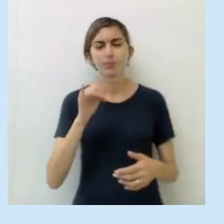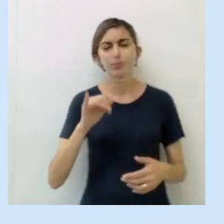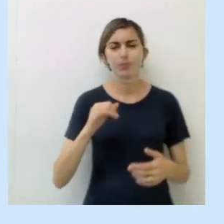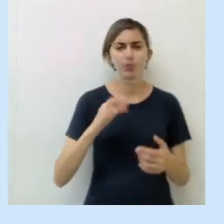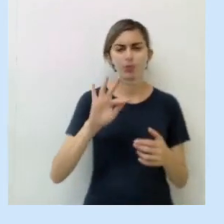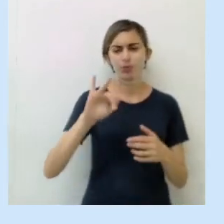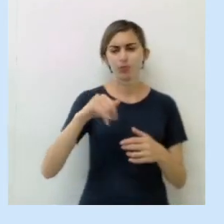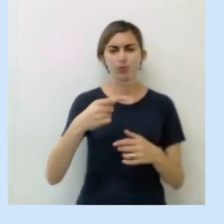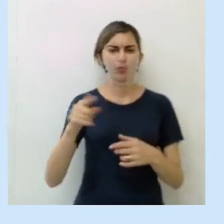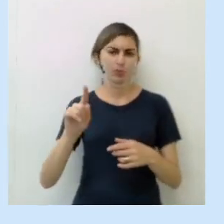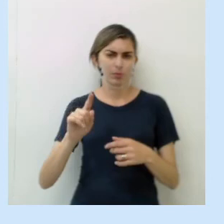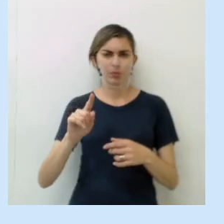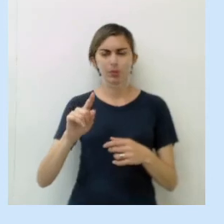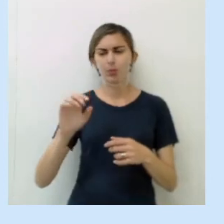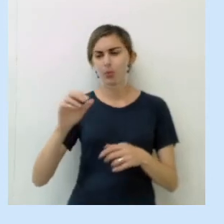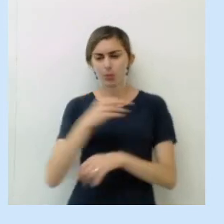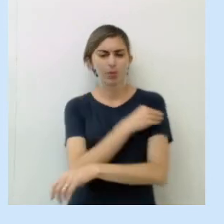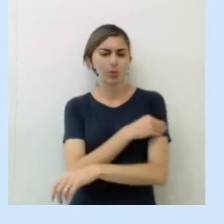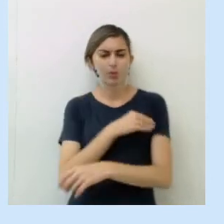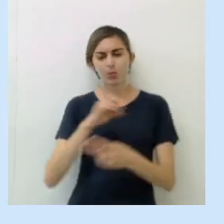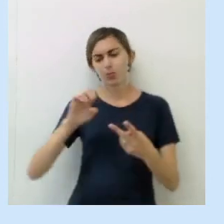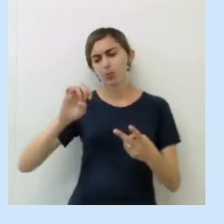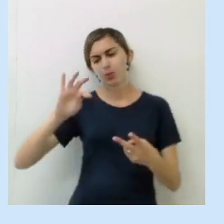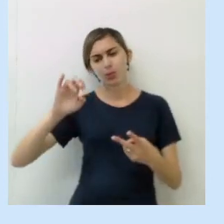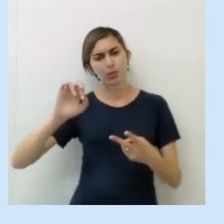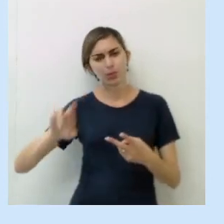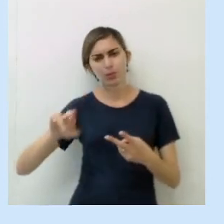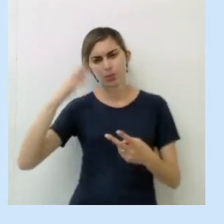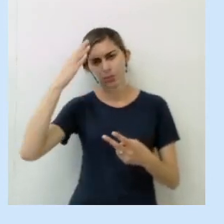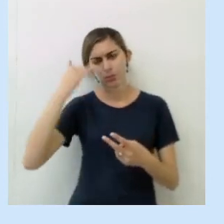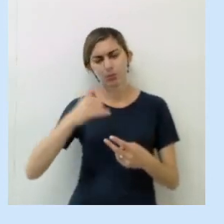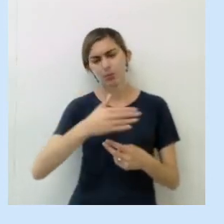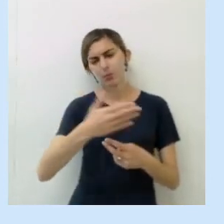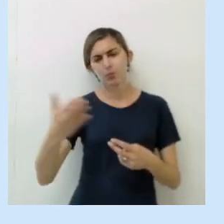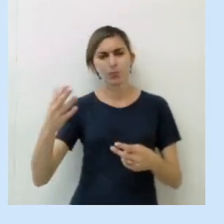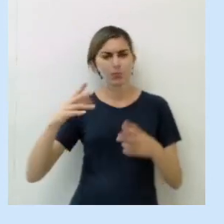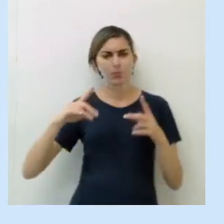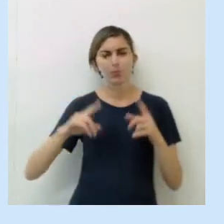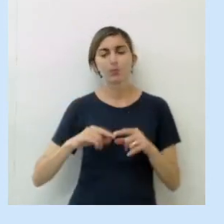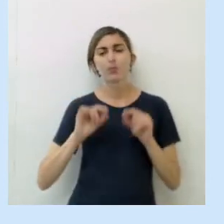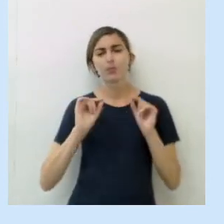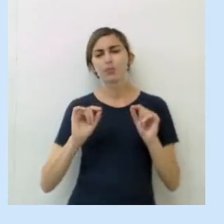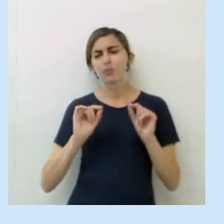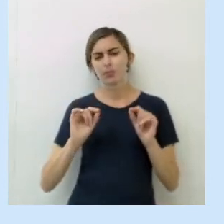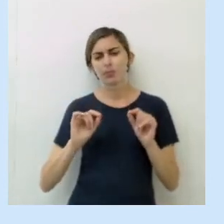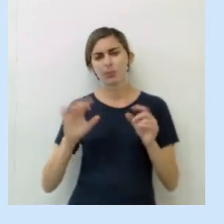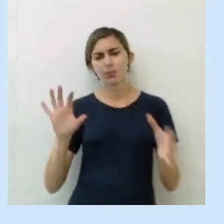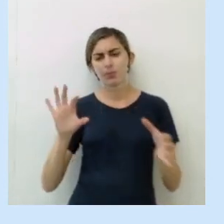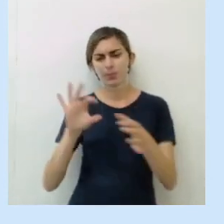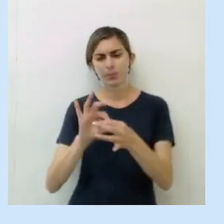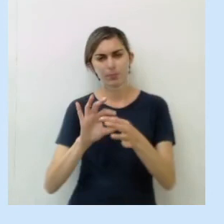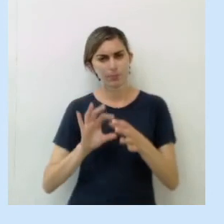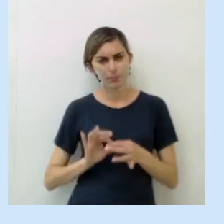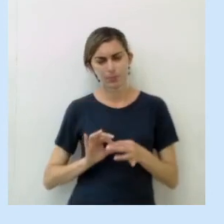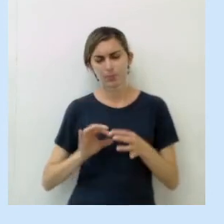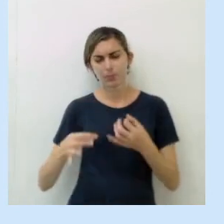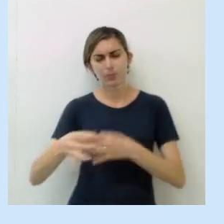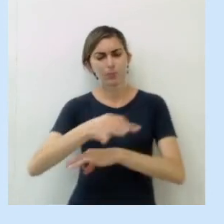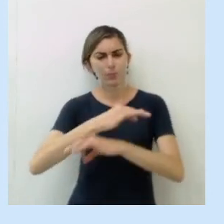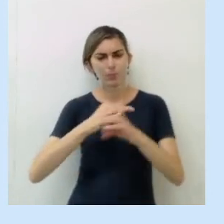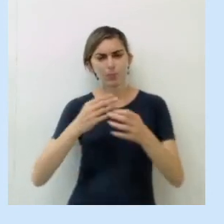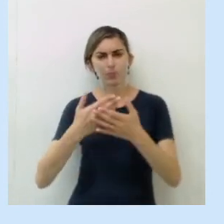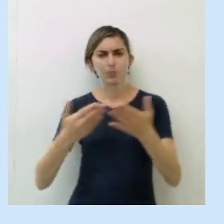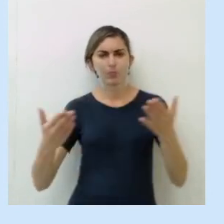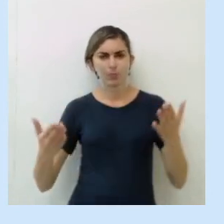de função como álcool e éter, eu saberia sem muita dificuldade que a ligação intermolecular entre